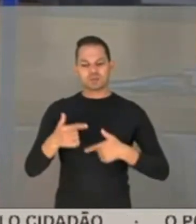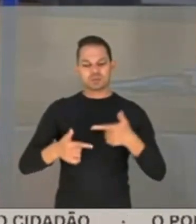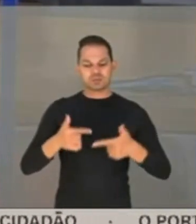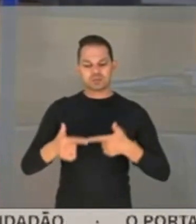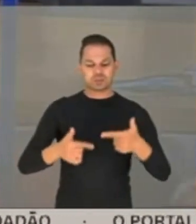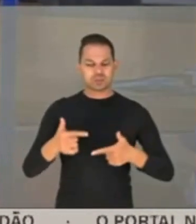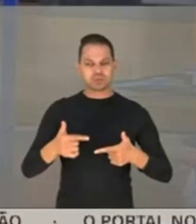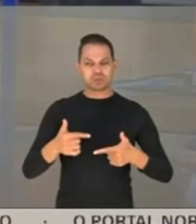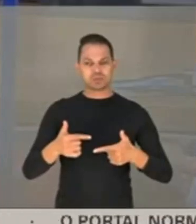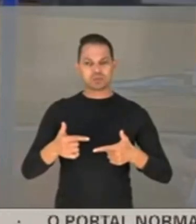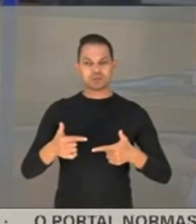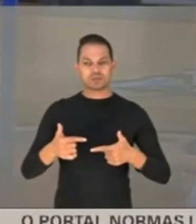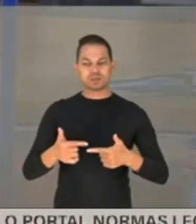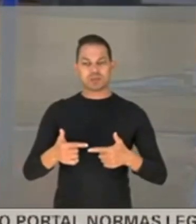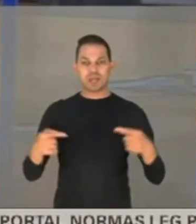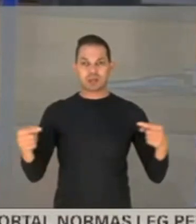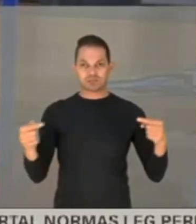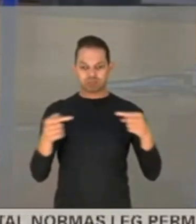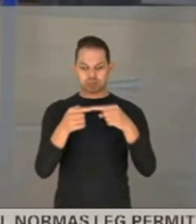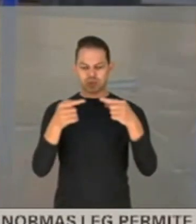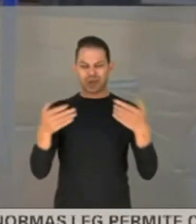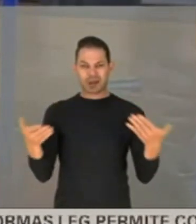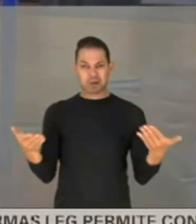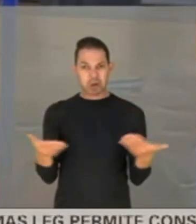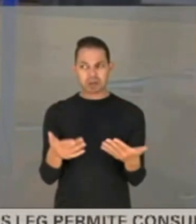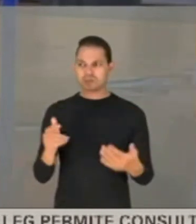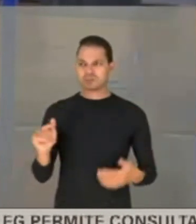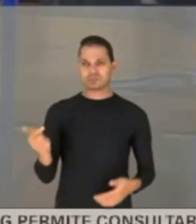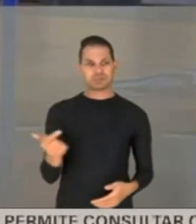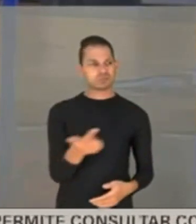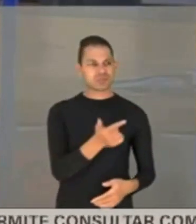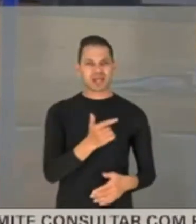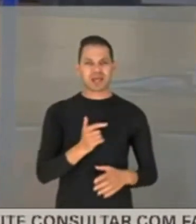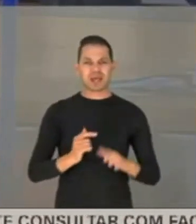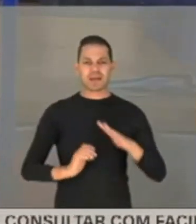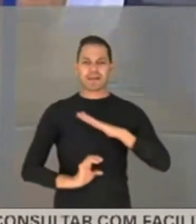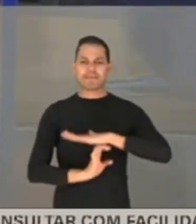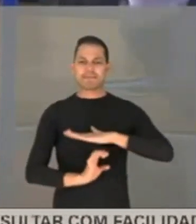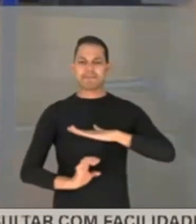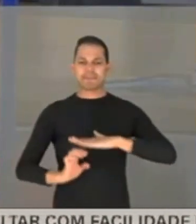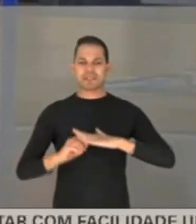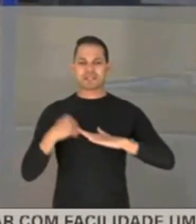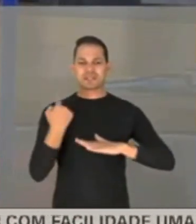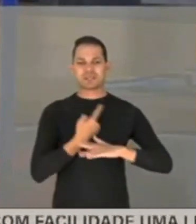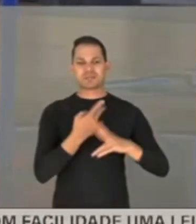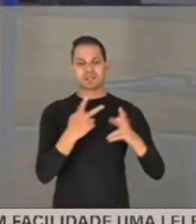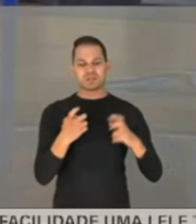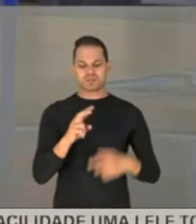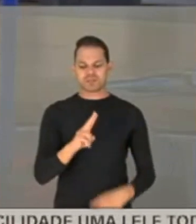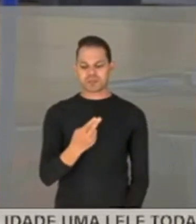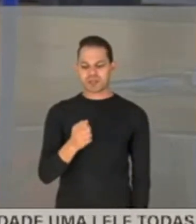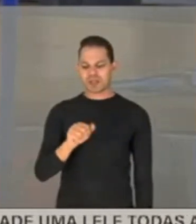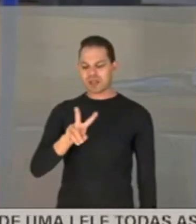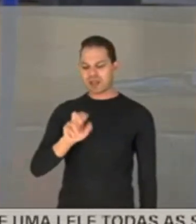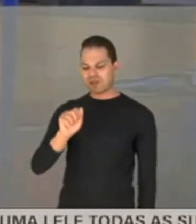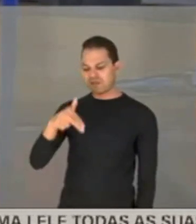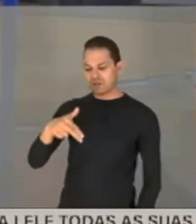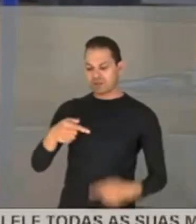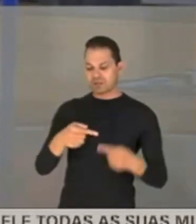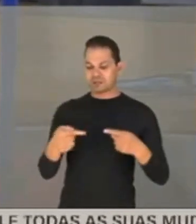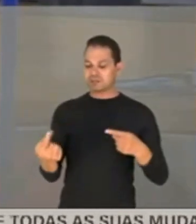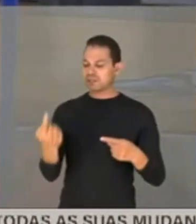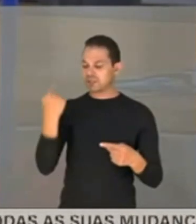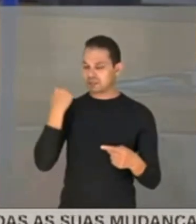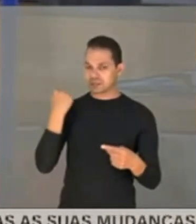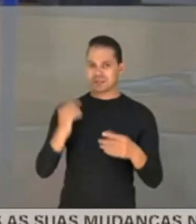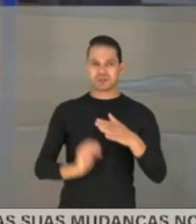E a gente não vê essa mesma coerência agora, em empresas como a gente viu aqui da Avan, na semana passada,